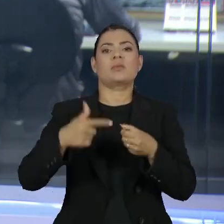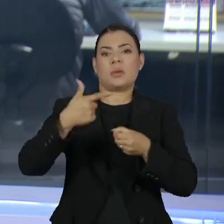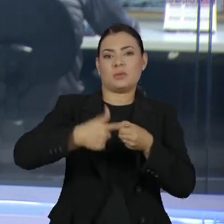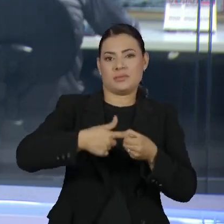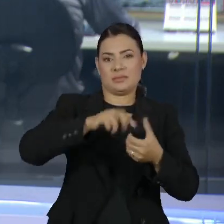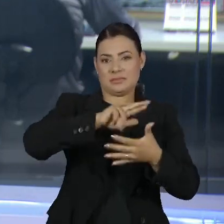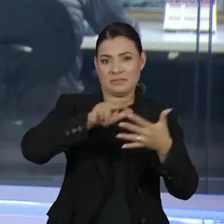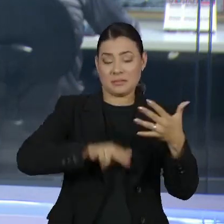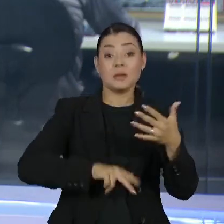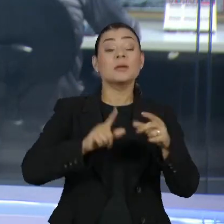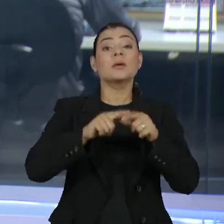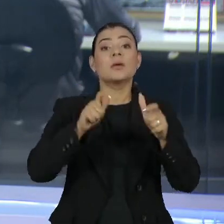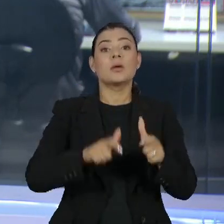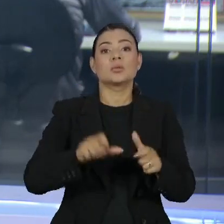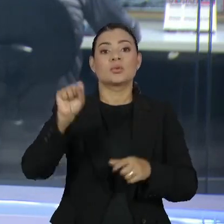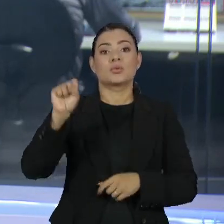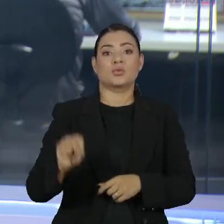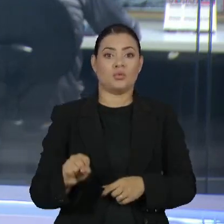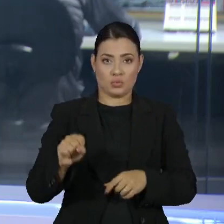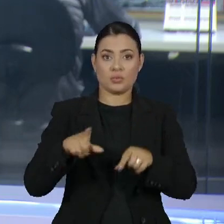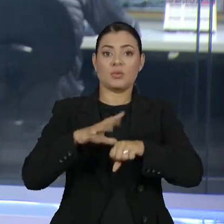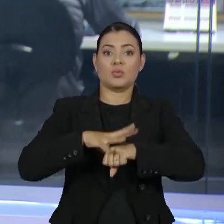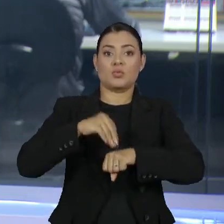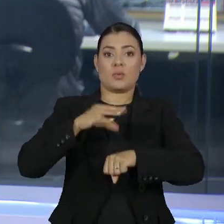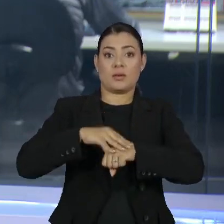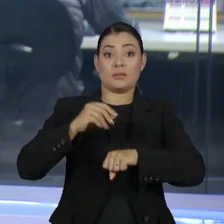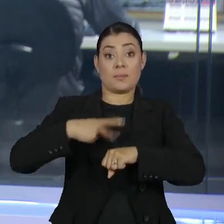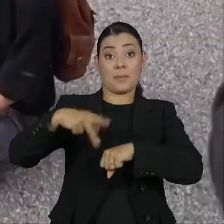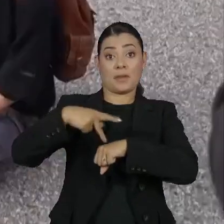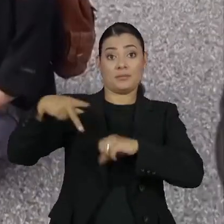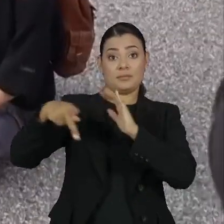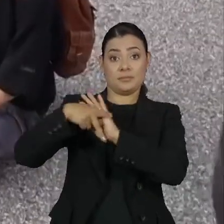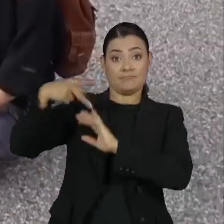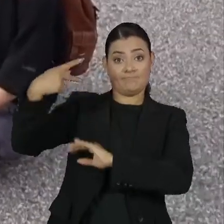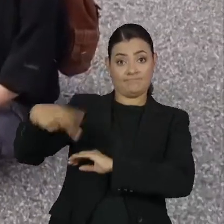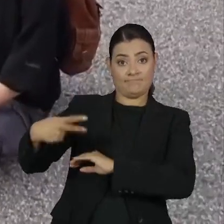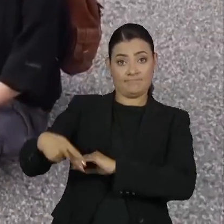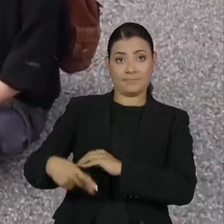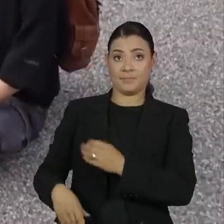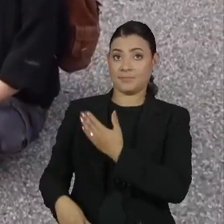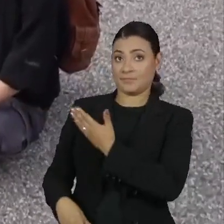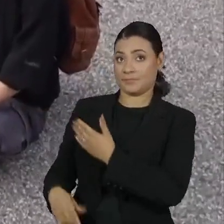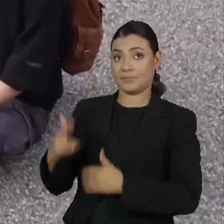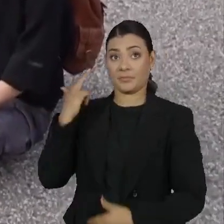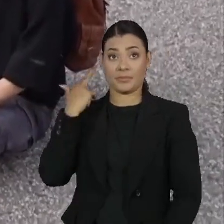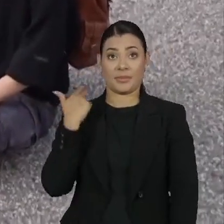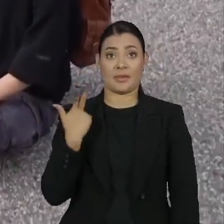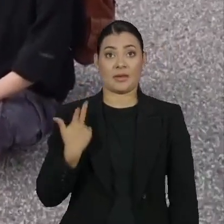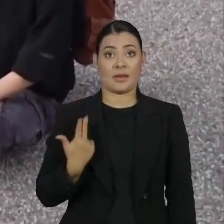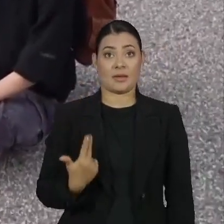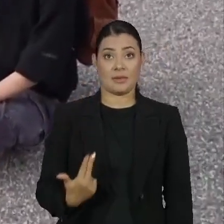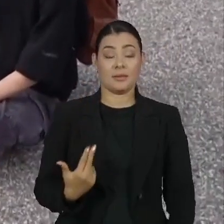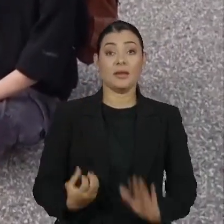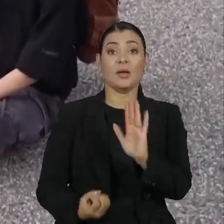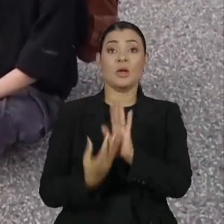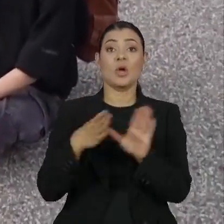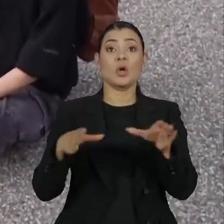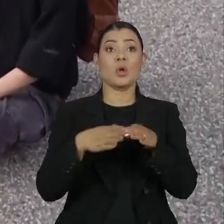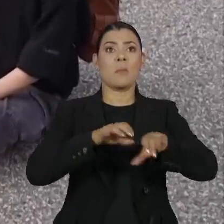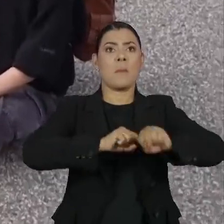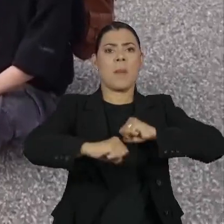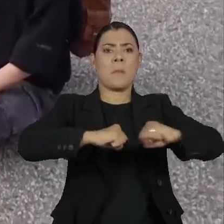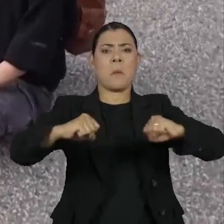no porto de malmos sul da Suécia é o país Natal dela greta também e um grupo de ativistas